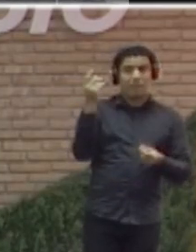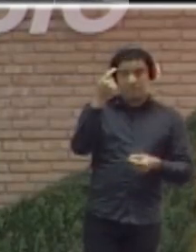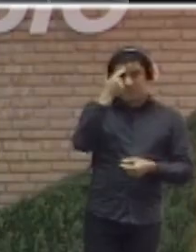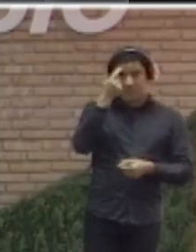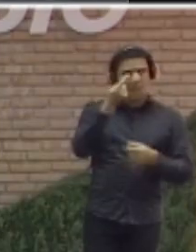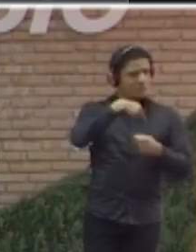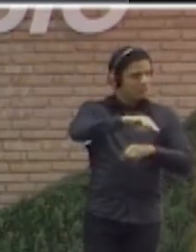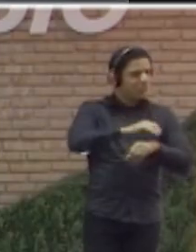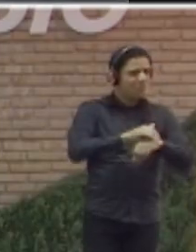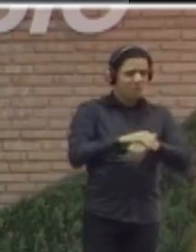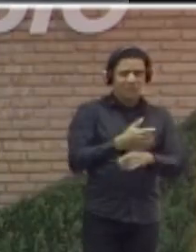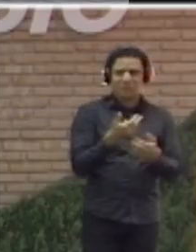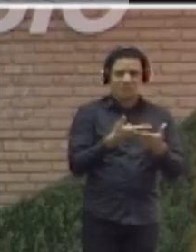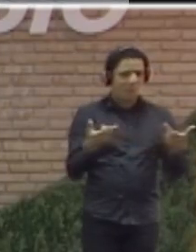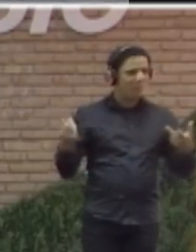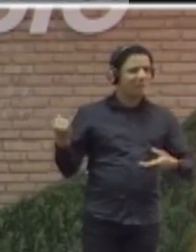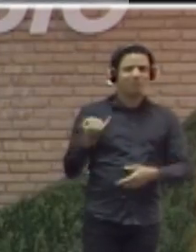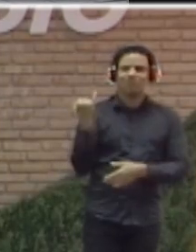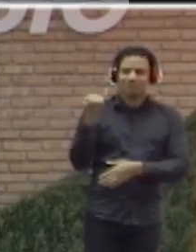muito importante.